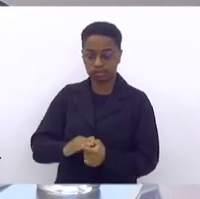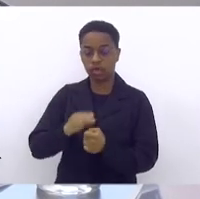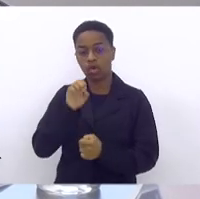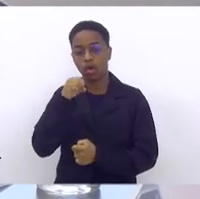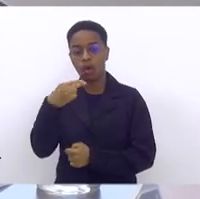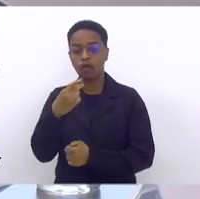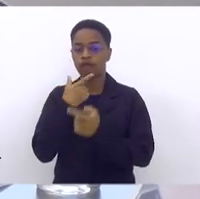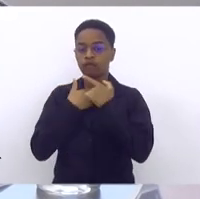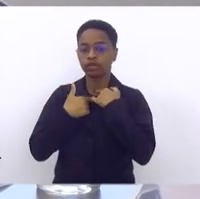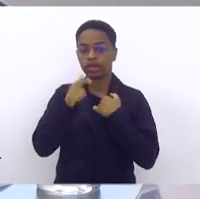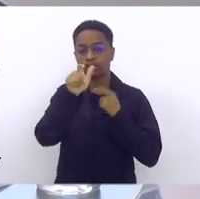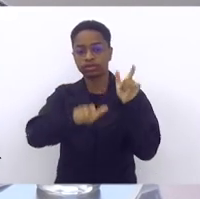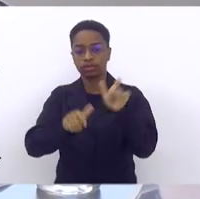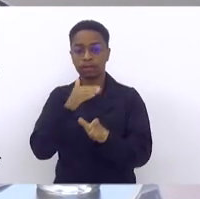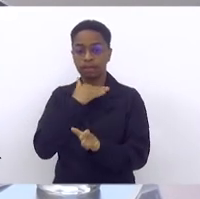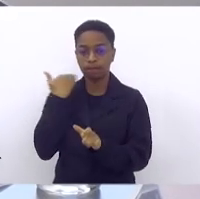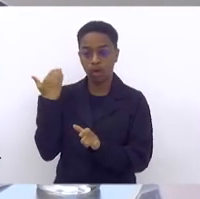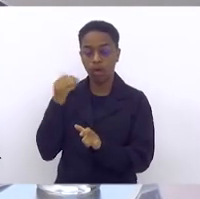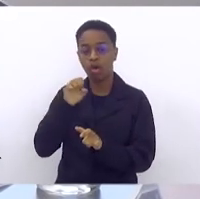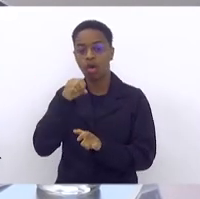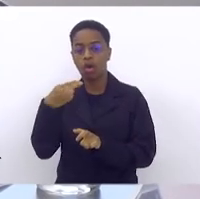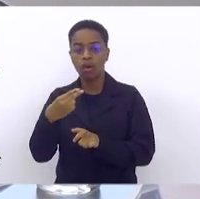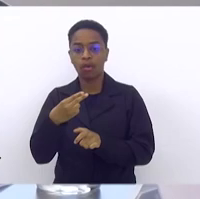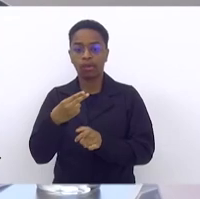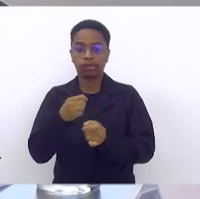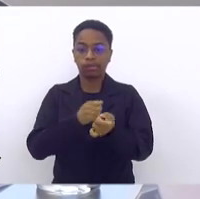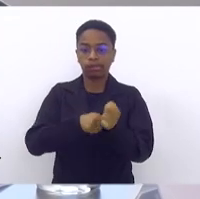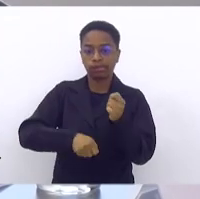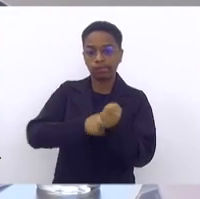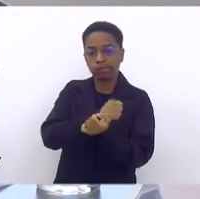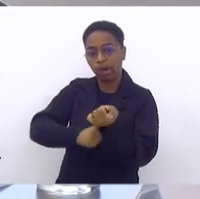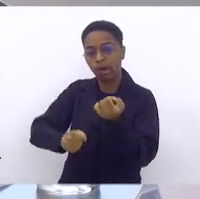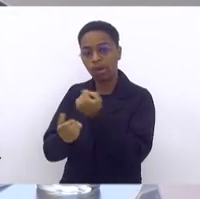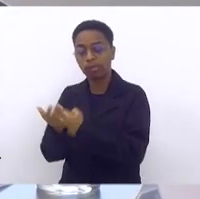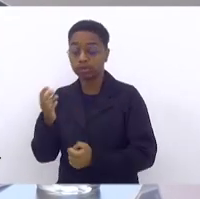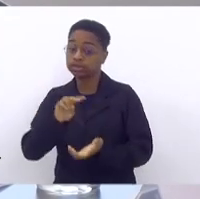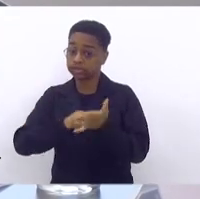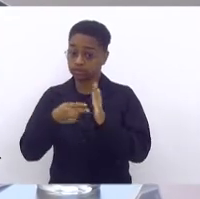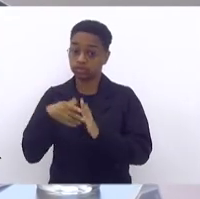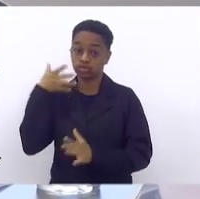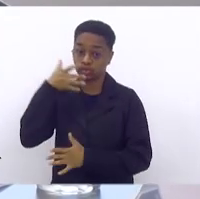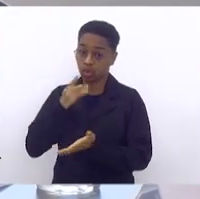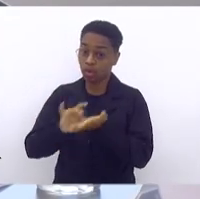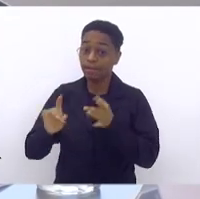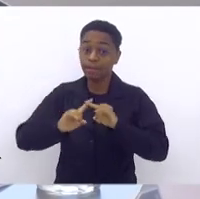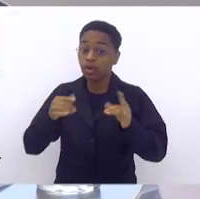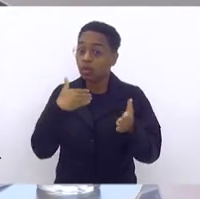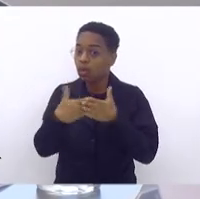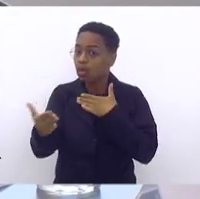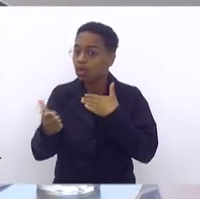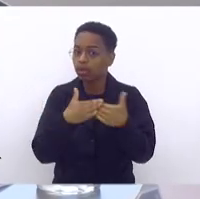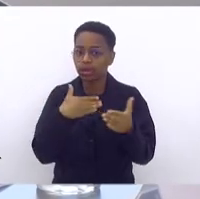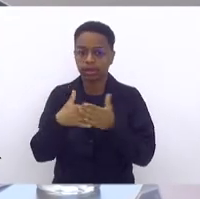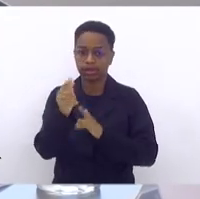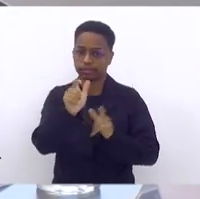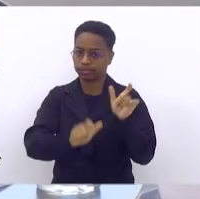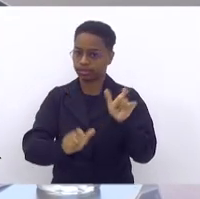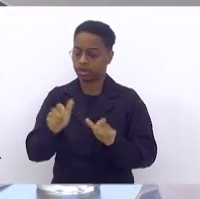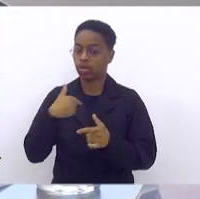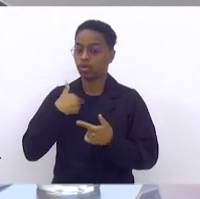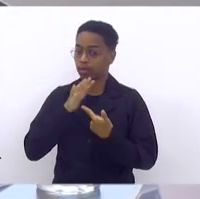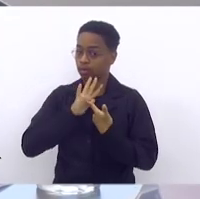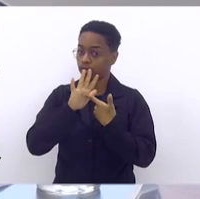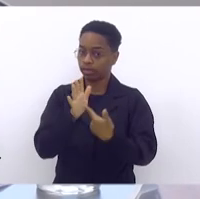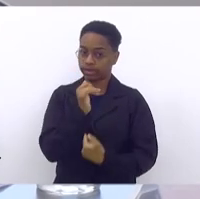desejar a morte, a mutilação, é isso que é discurso de ódio. E eu concordo. Mas para qualquer um, eu que até dar um exemplo aqui,